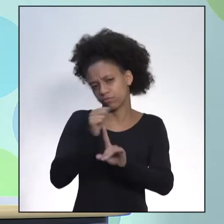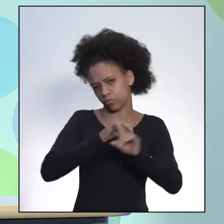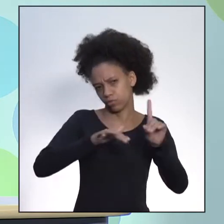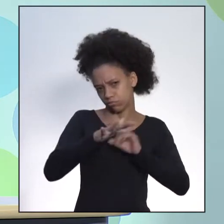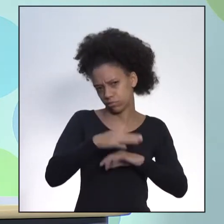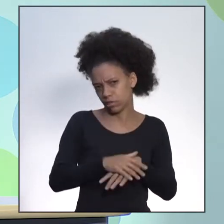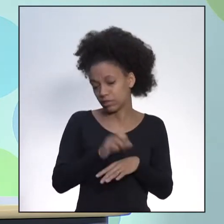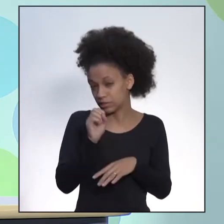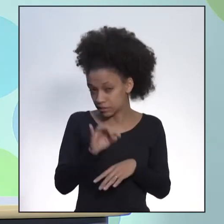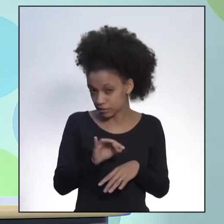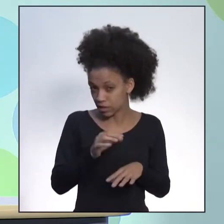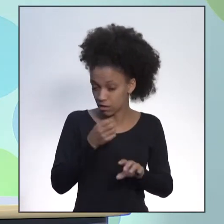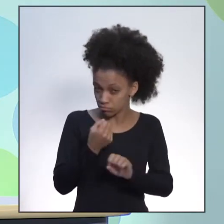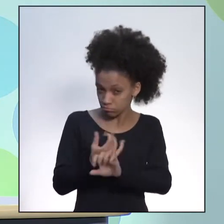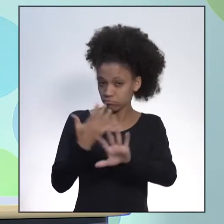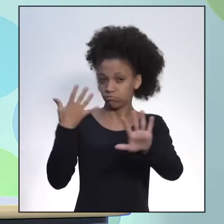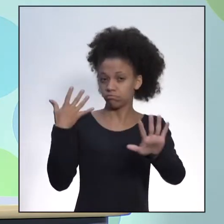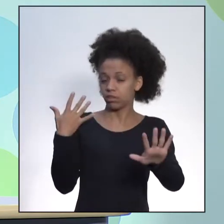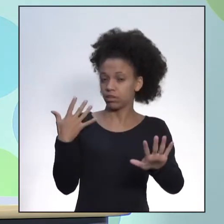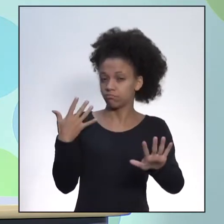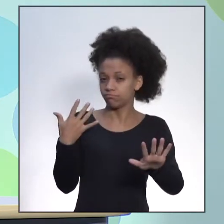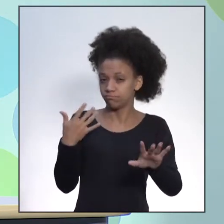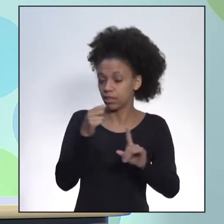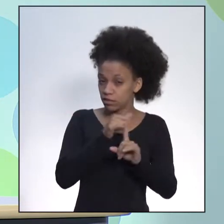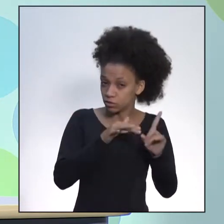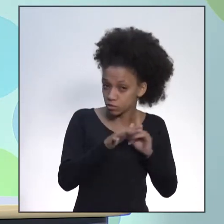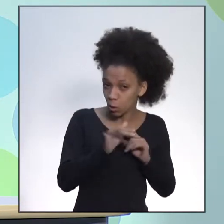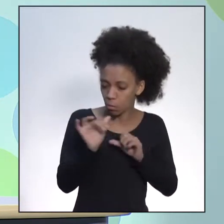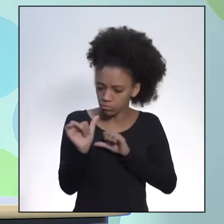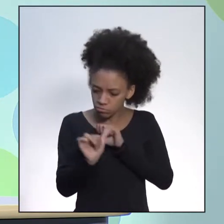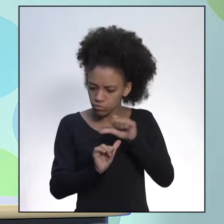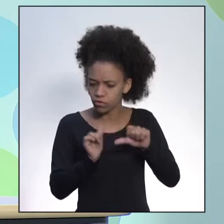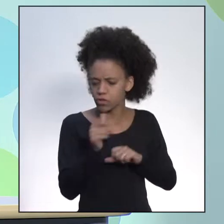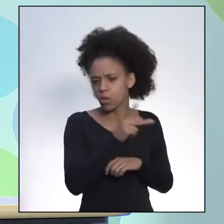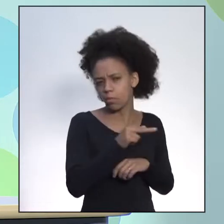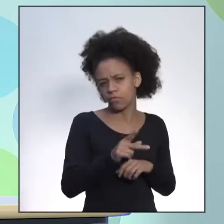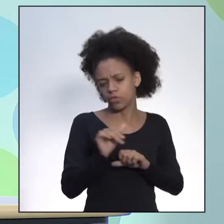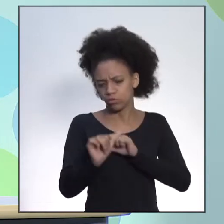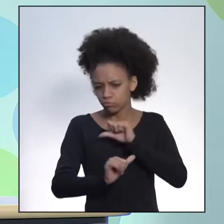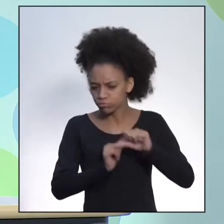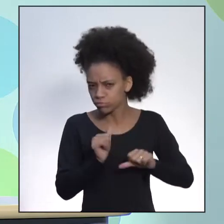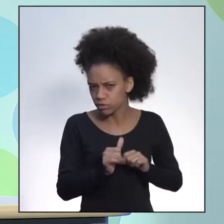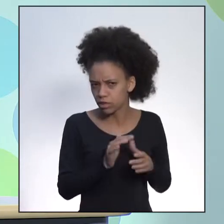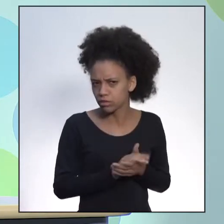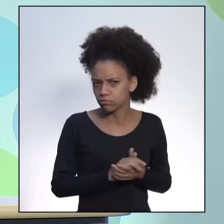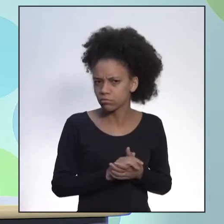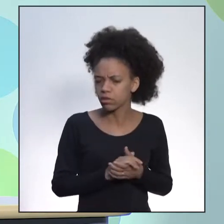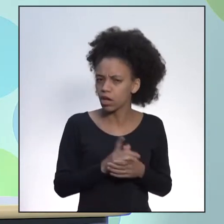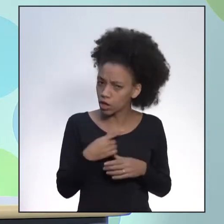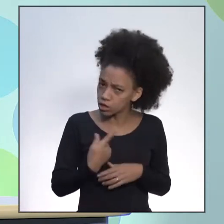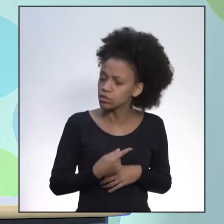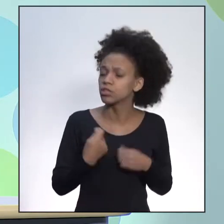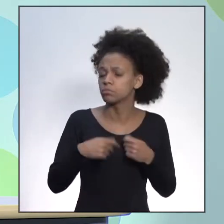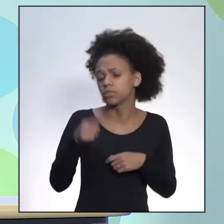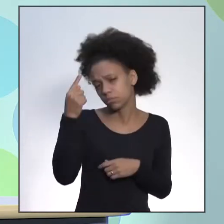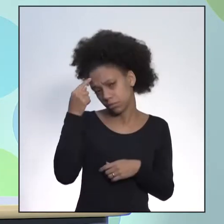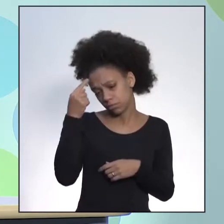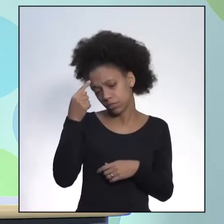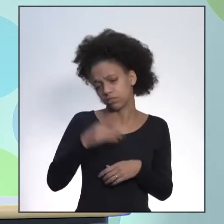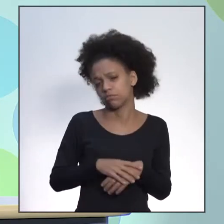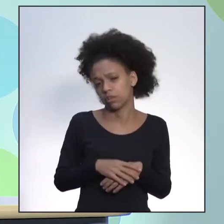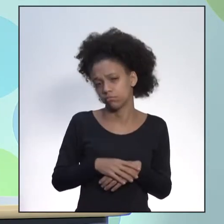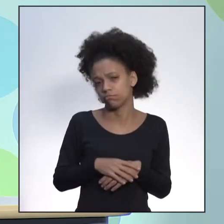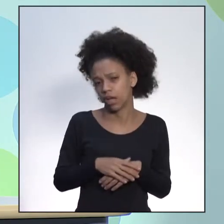se é o reflexo da nossa sociedade, como formadores, né, professores formadores, nós temos que pensar isso com